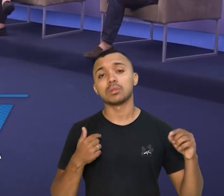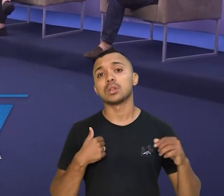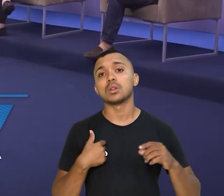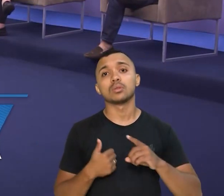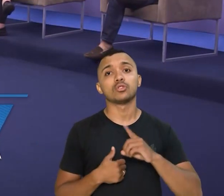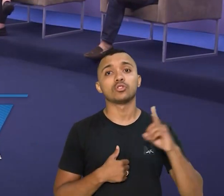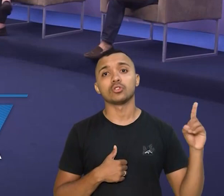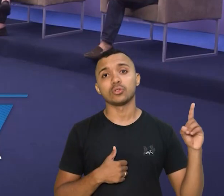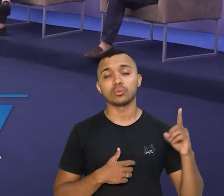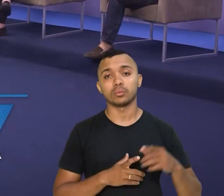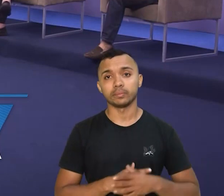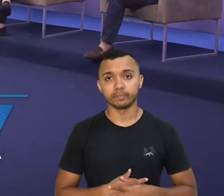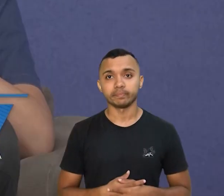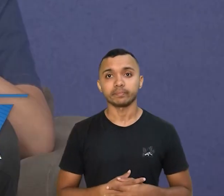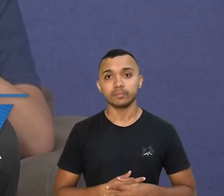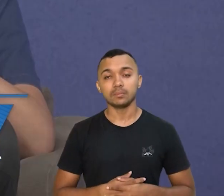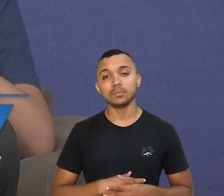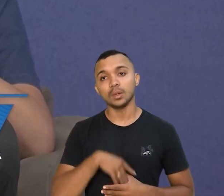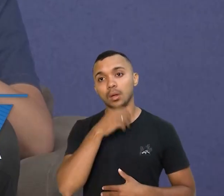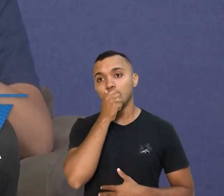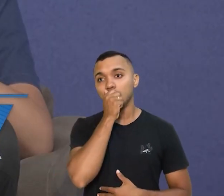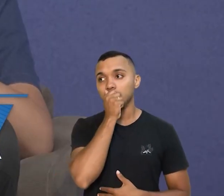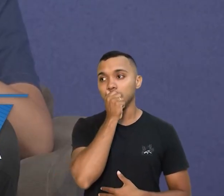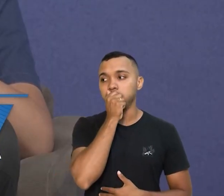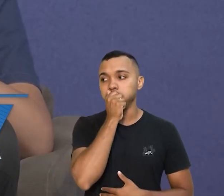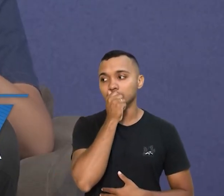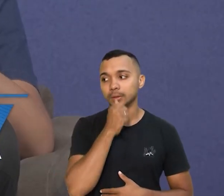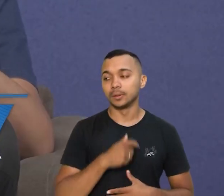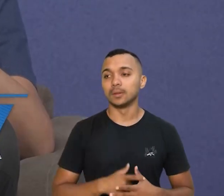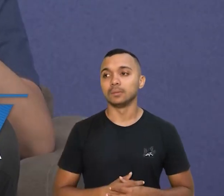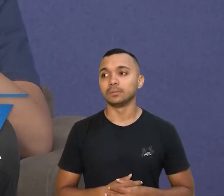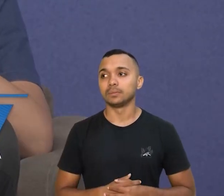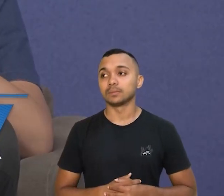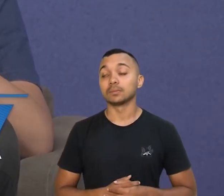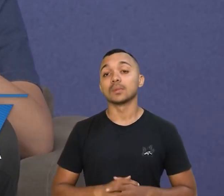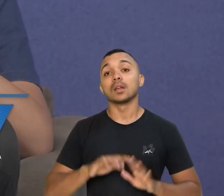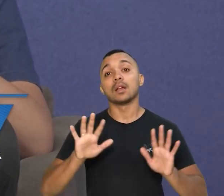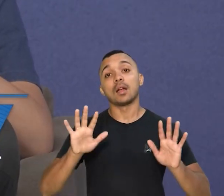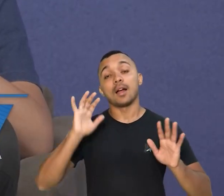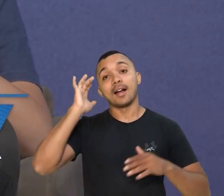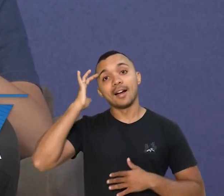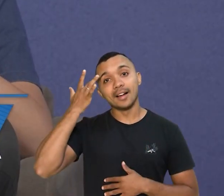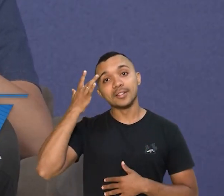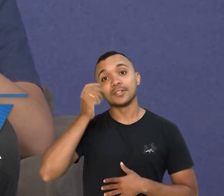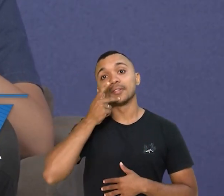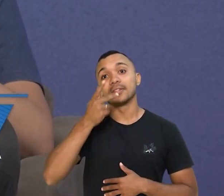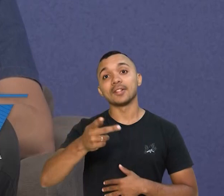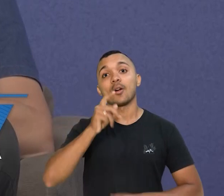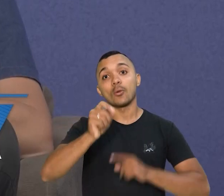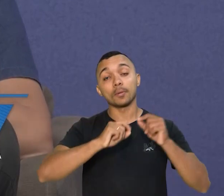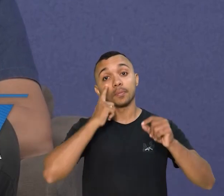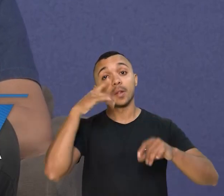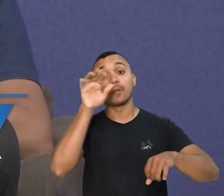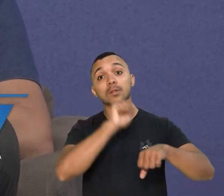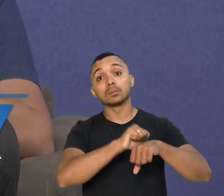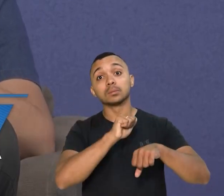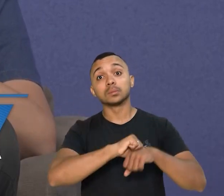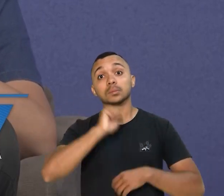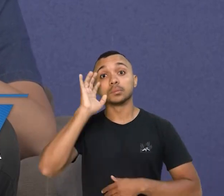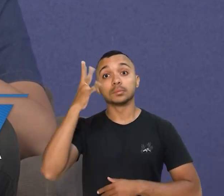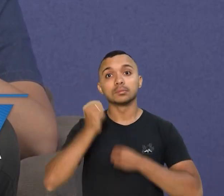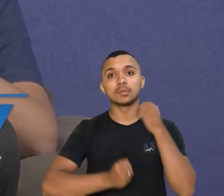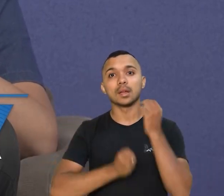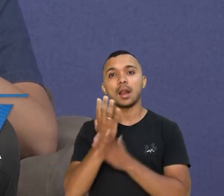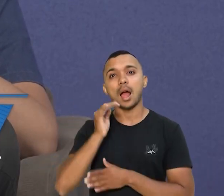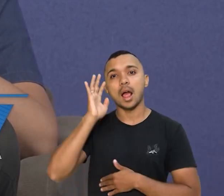aquele zagueiro do Flamengo que pegou o cabelo. Ah, sim, o Léo. Léo Pereira. O que eu quero dizer é que o Fortaleza vai ter que buscar alternativas, porque